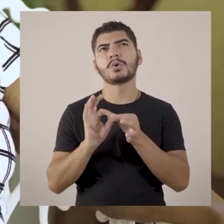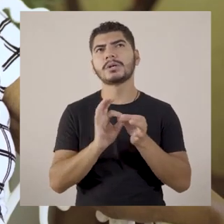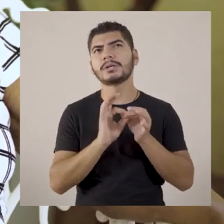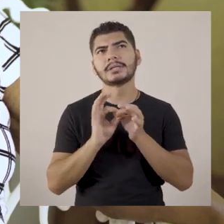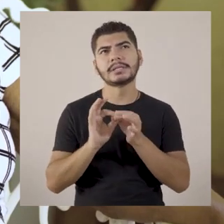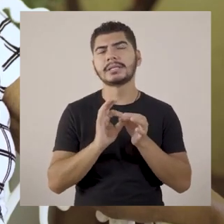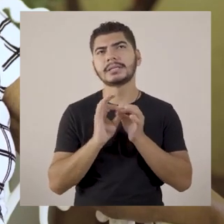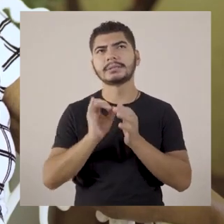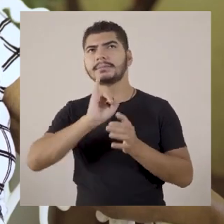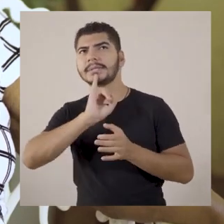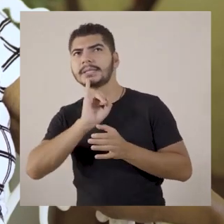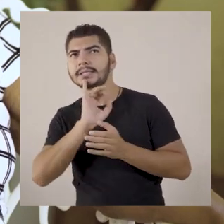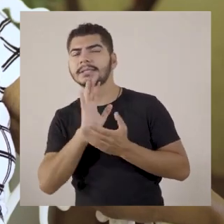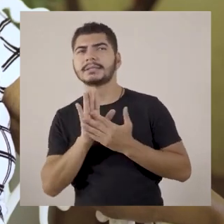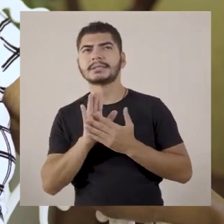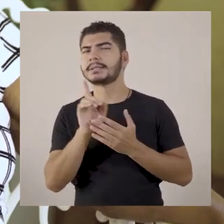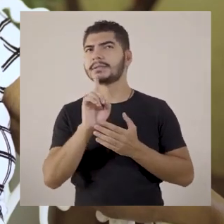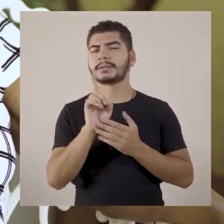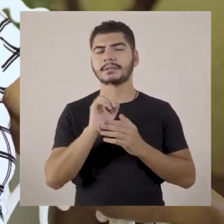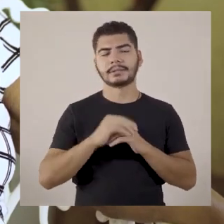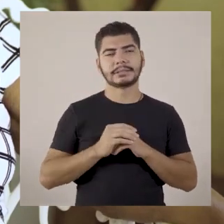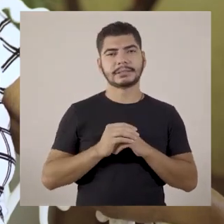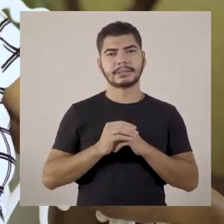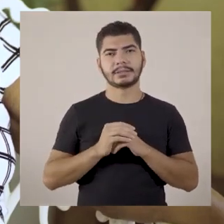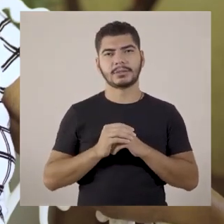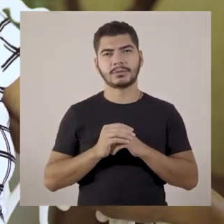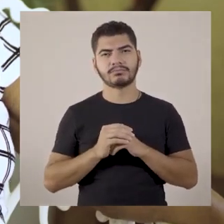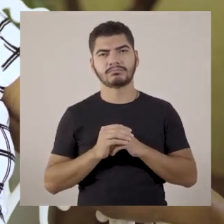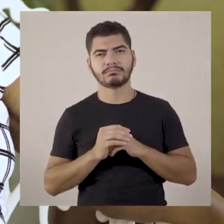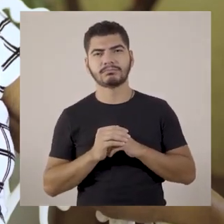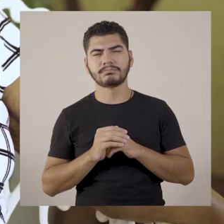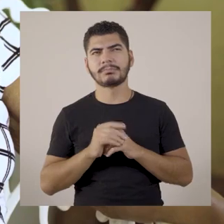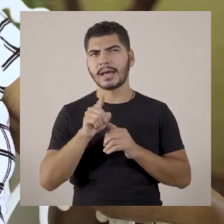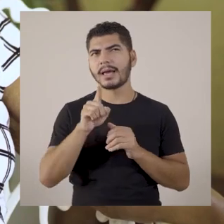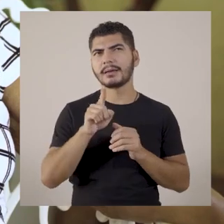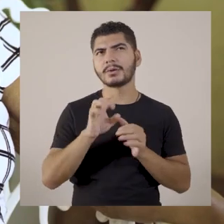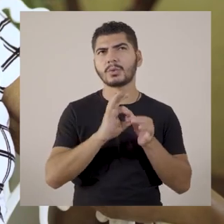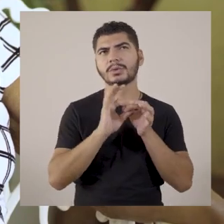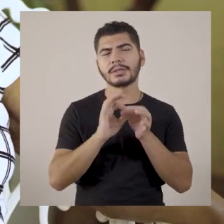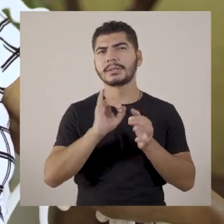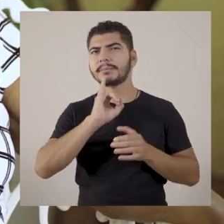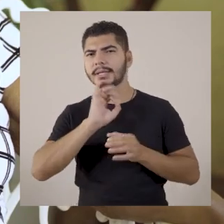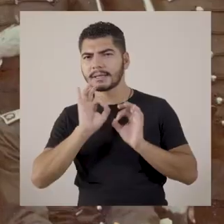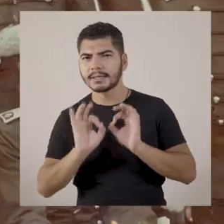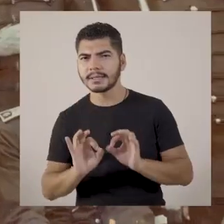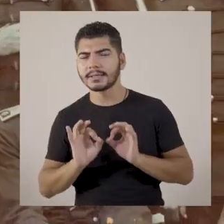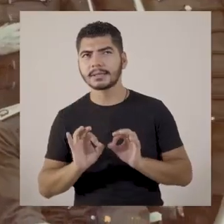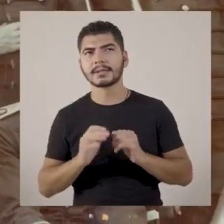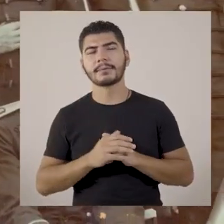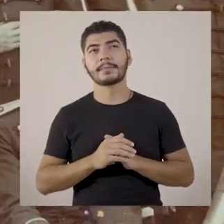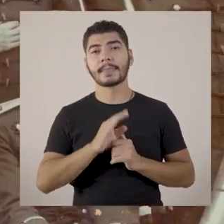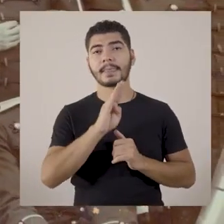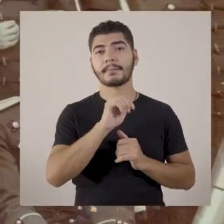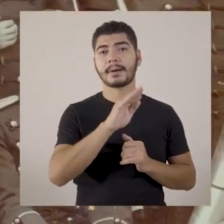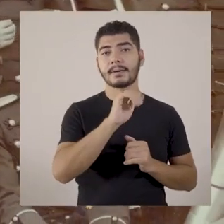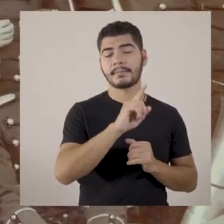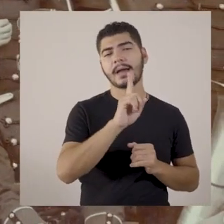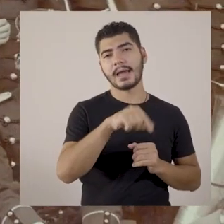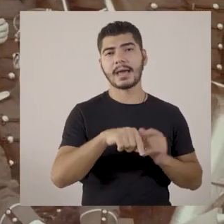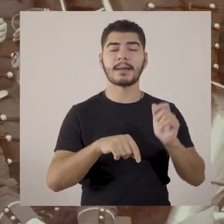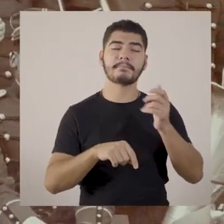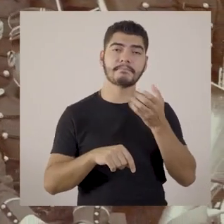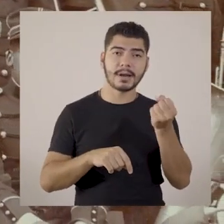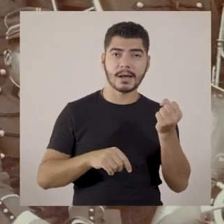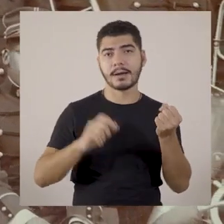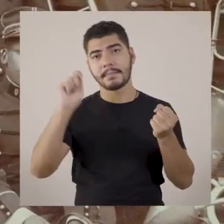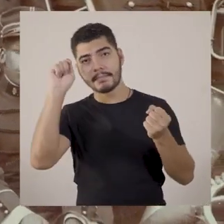Unidos do Ipiranga, não, Unidos da... É do Ipiranga. Os Bamba era branco e